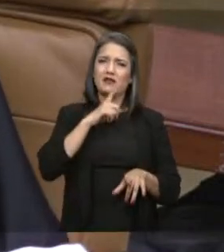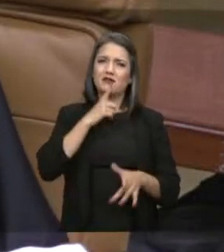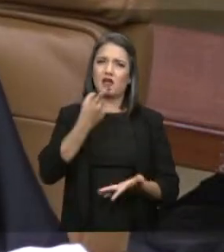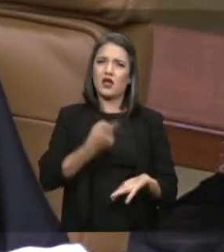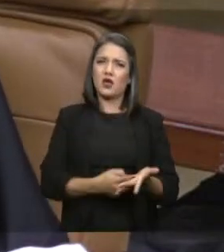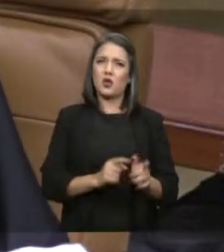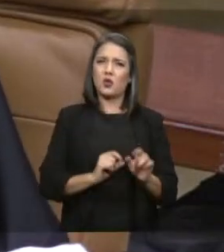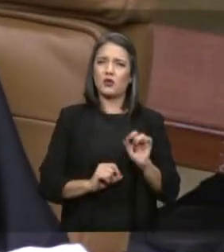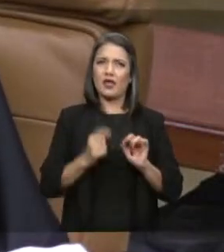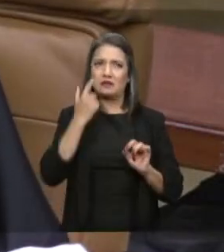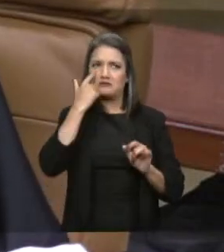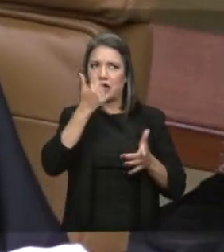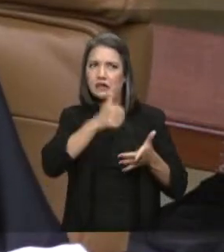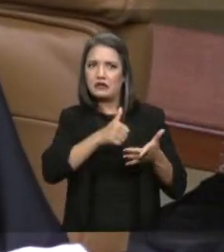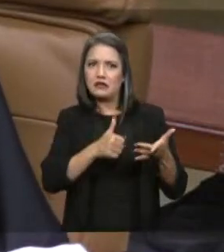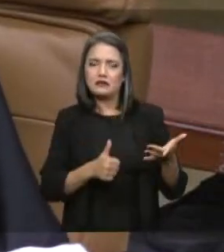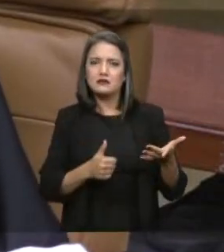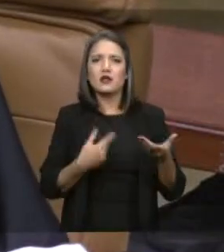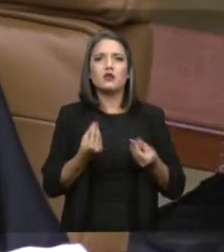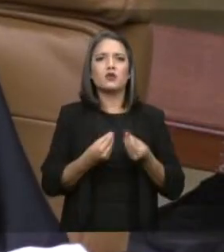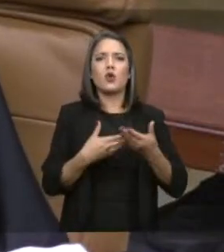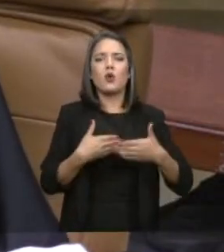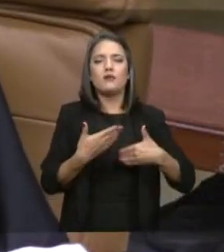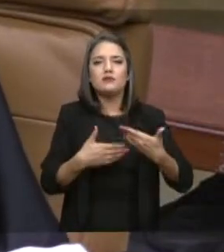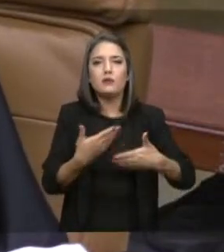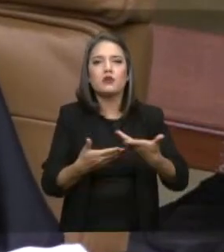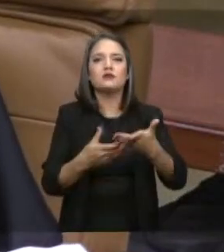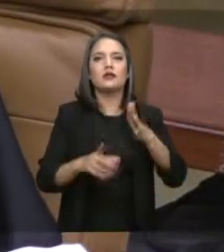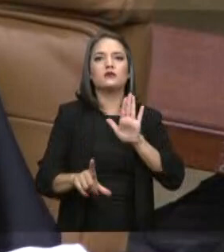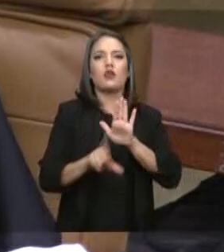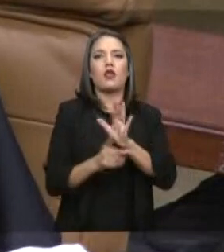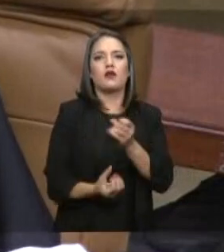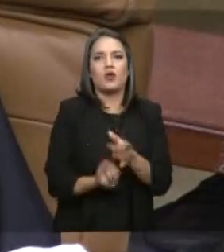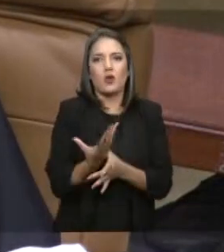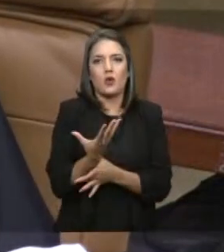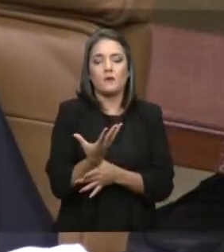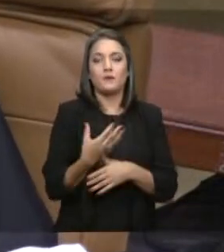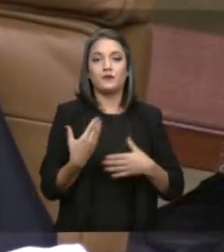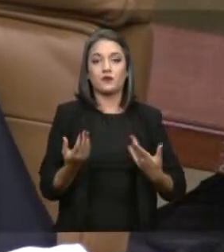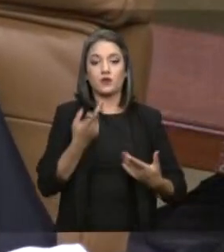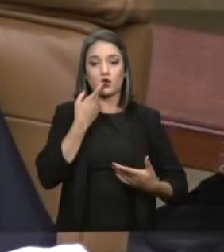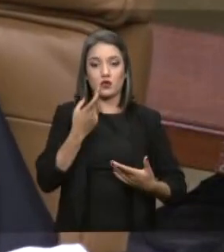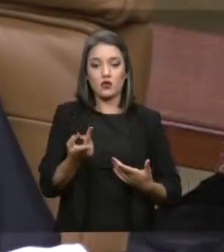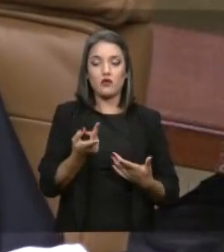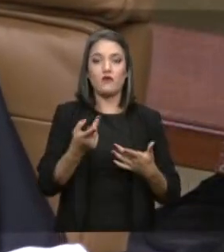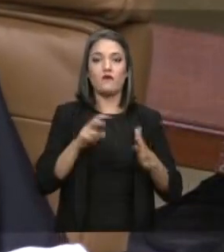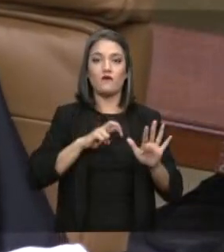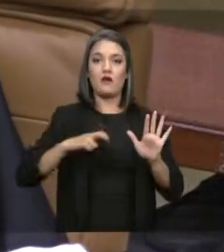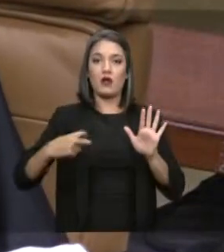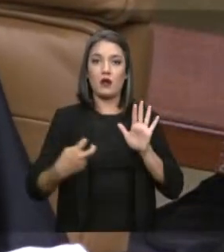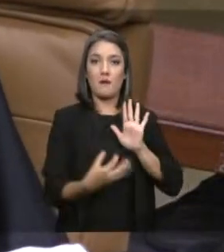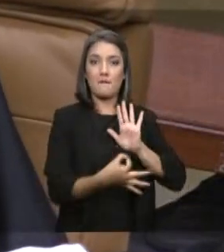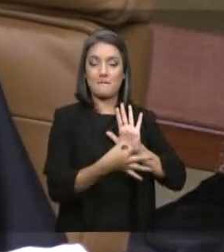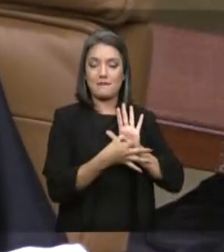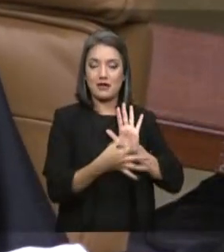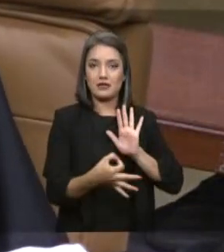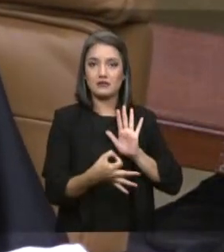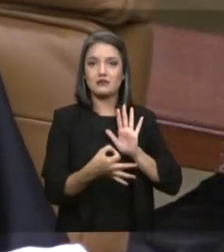família de uma breve análise do seu processo legislativo destaca o trecho do parecer